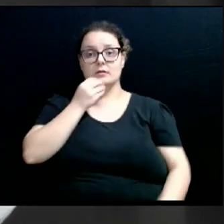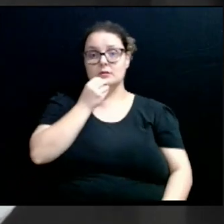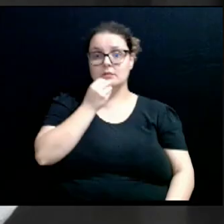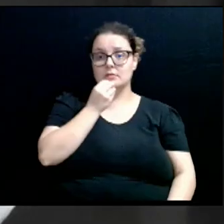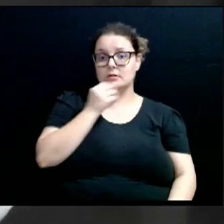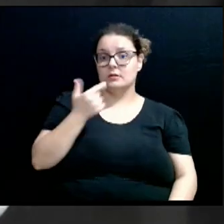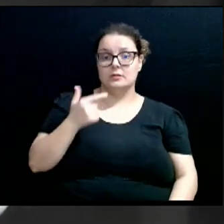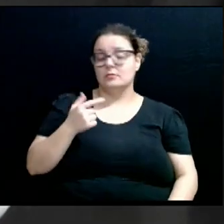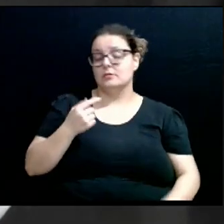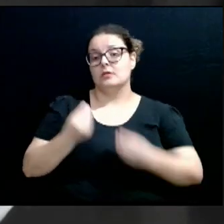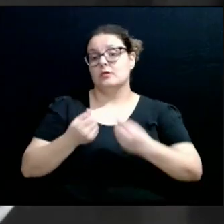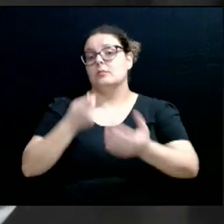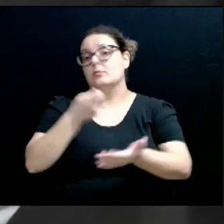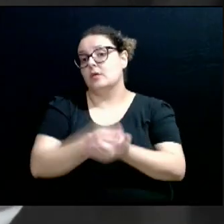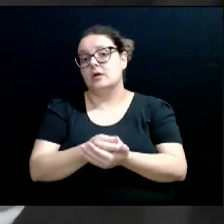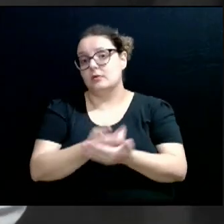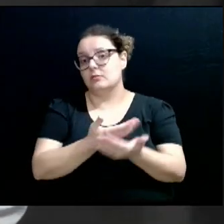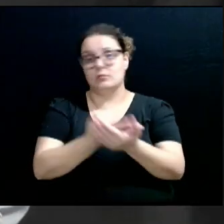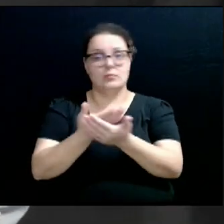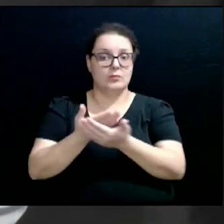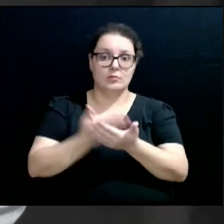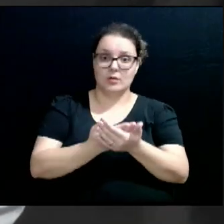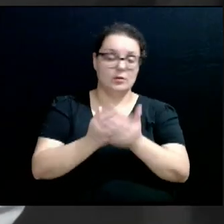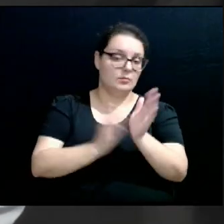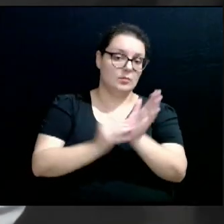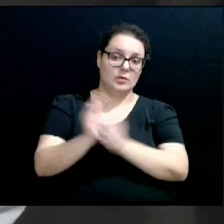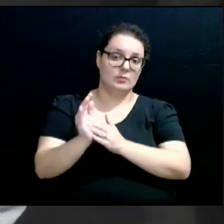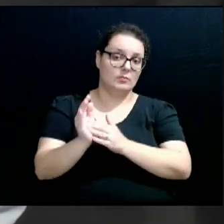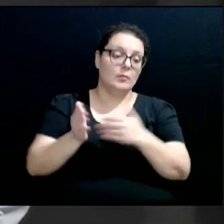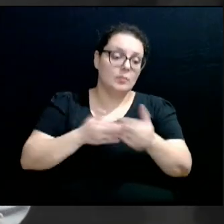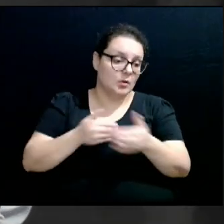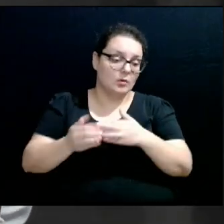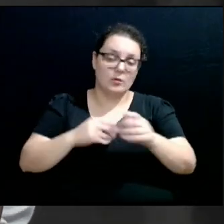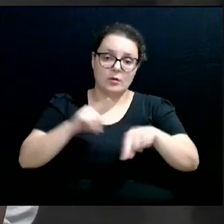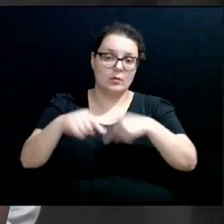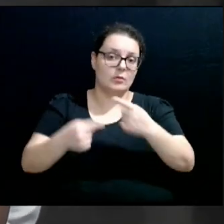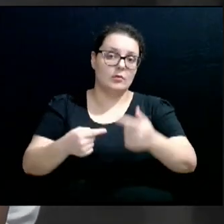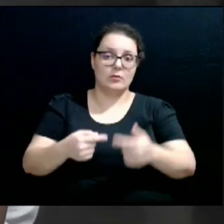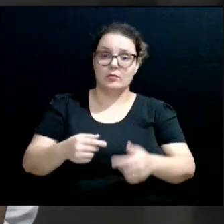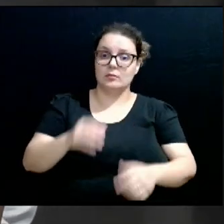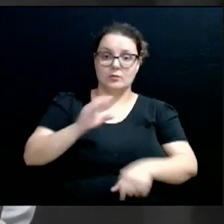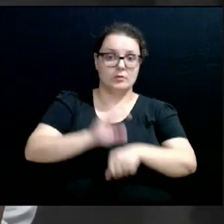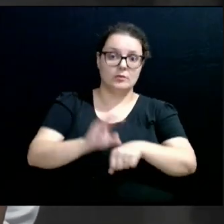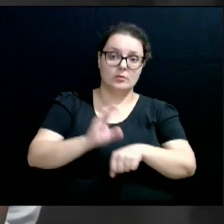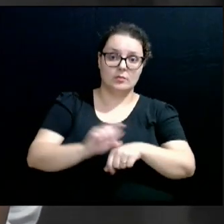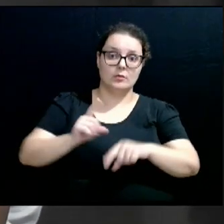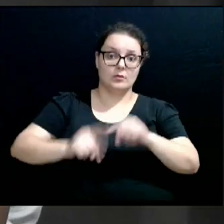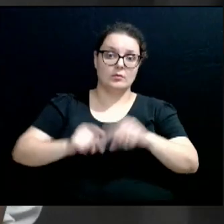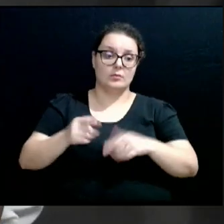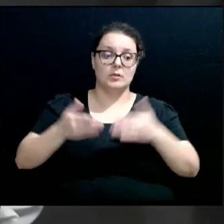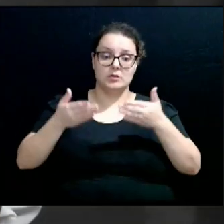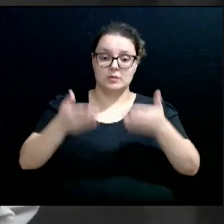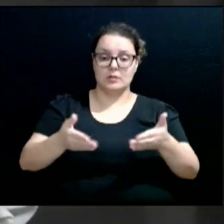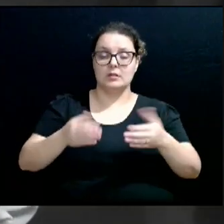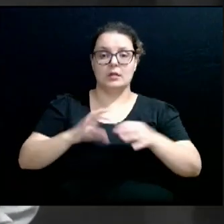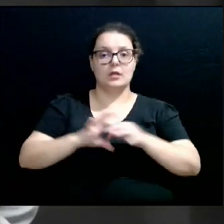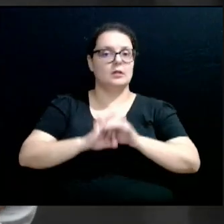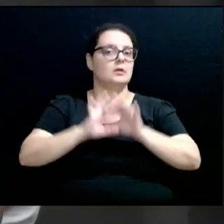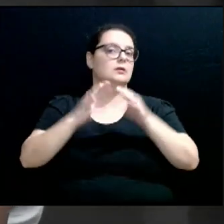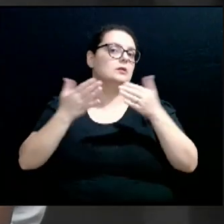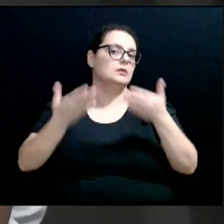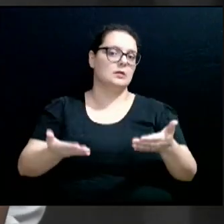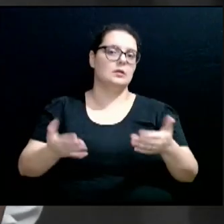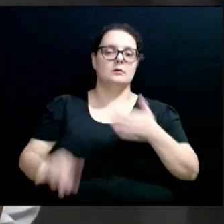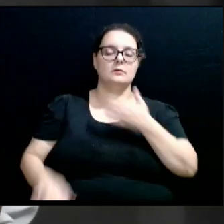para estudar para um concurso ou para qualquer outro tipo de curso. E o material está lá, à disposição,